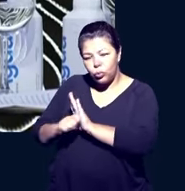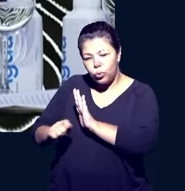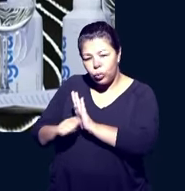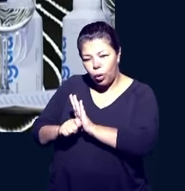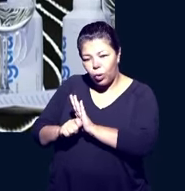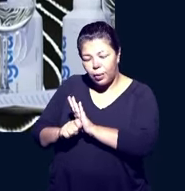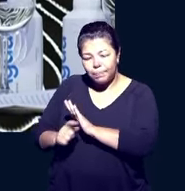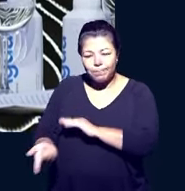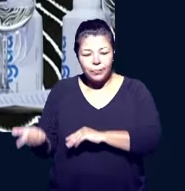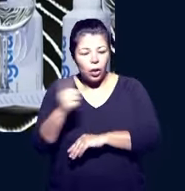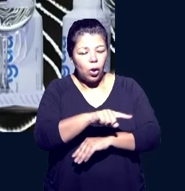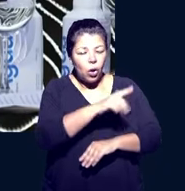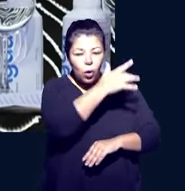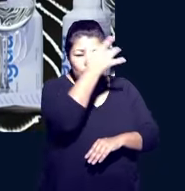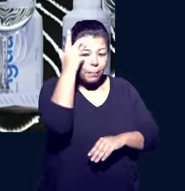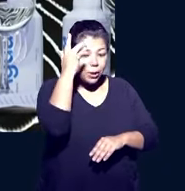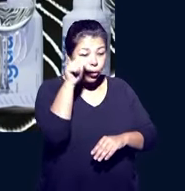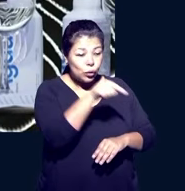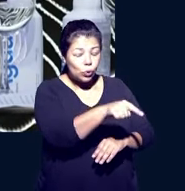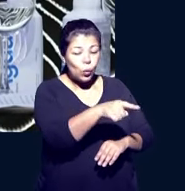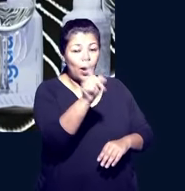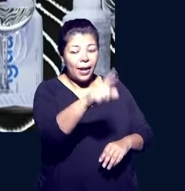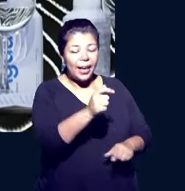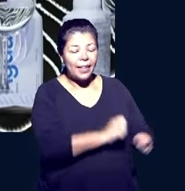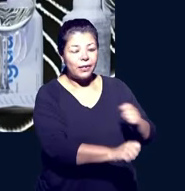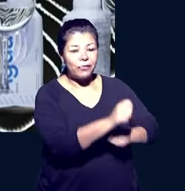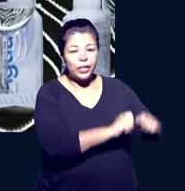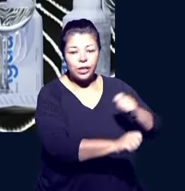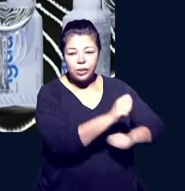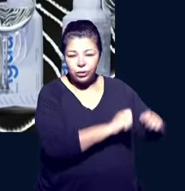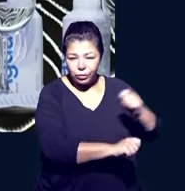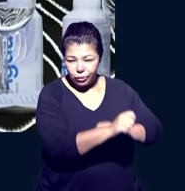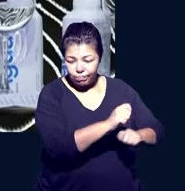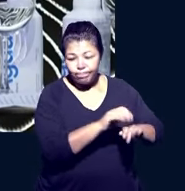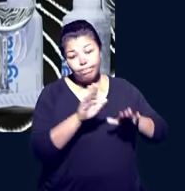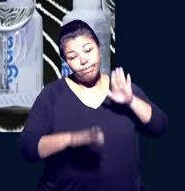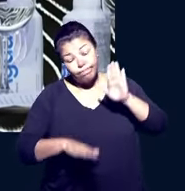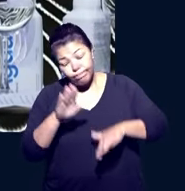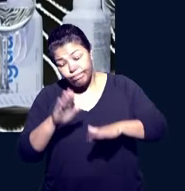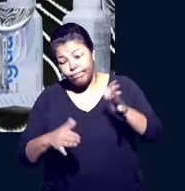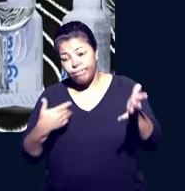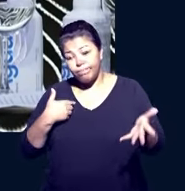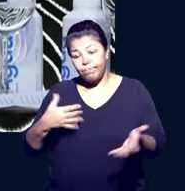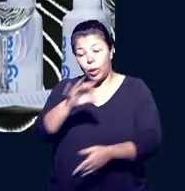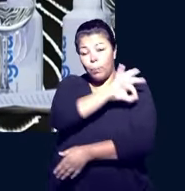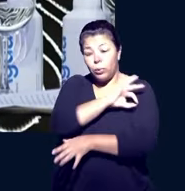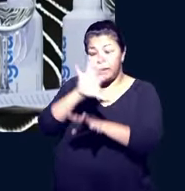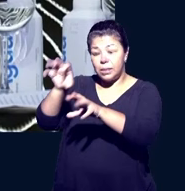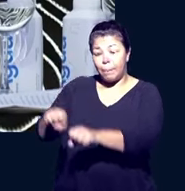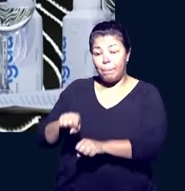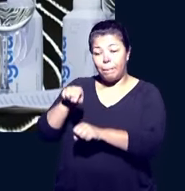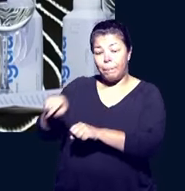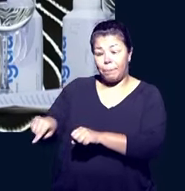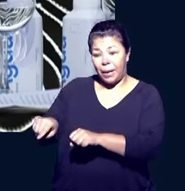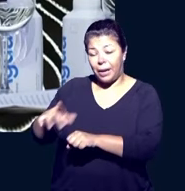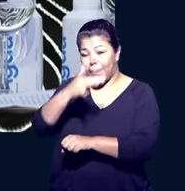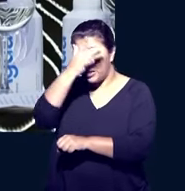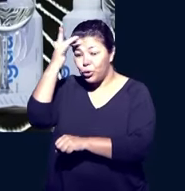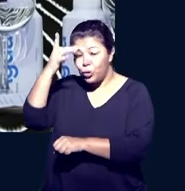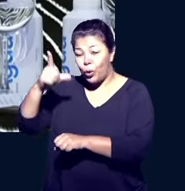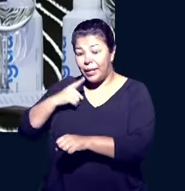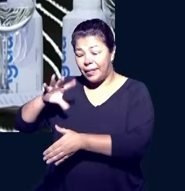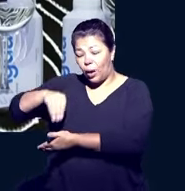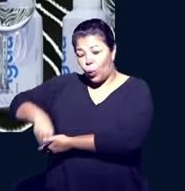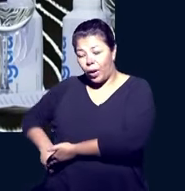de pessoas que são presas Com pequenas quantidades de droga e hoje em dia quem define se é tráfico ou consumo pessoal é